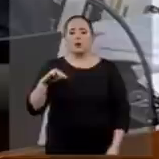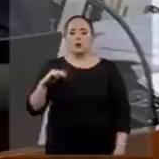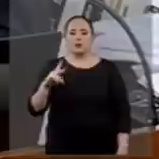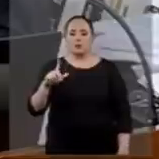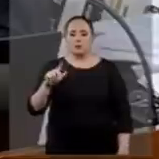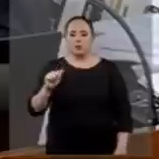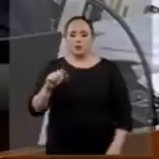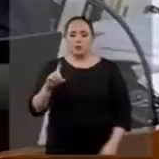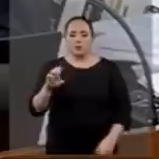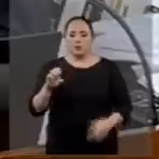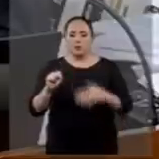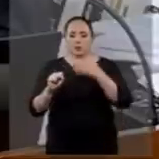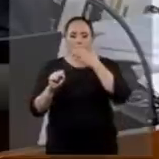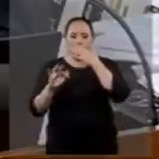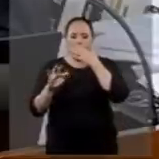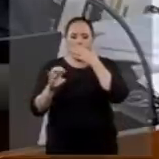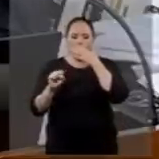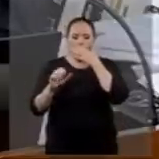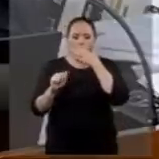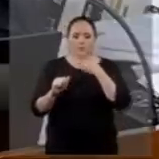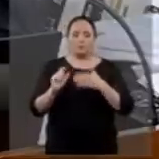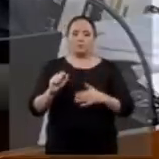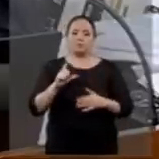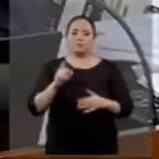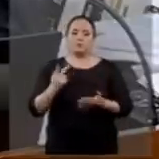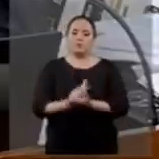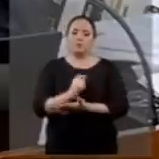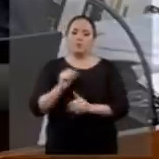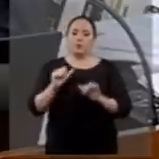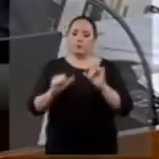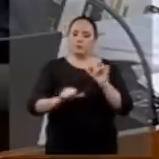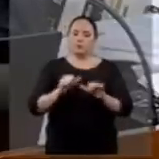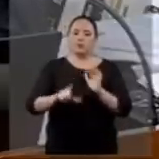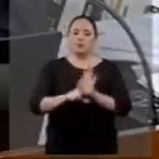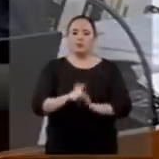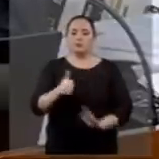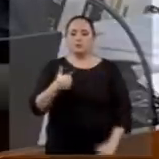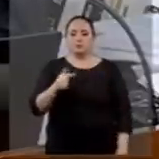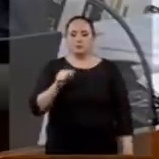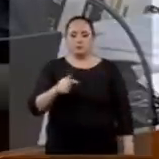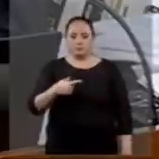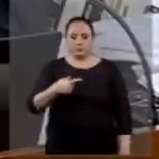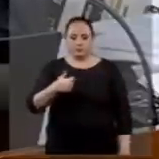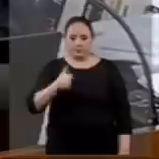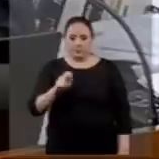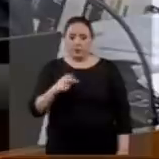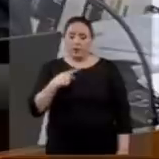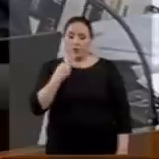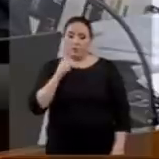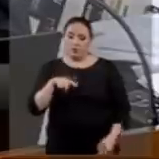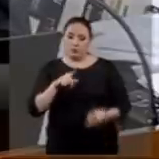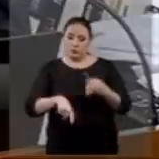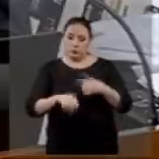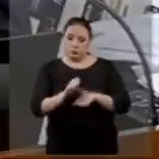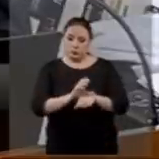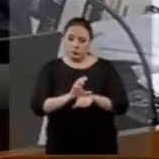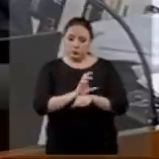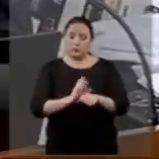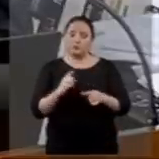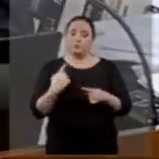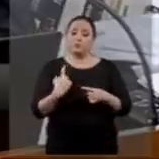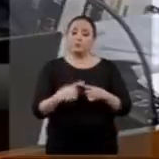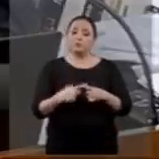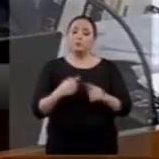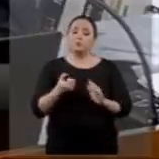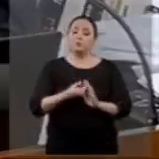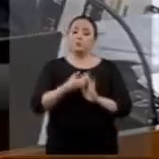O que houve alteração pela lei 12.715, e essa parte eu declaro inconstitucional, é que